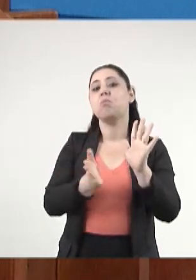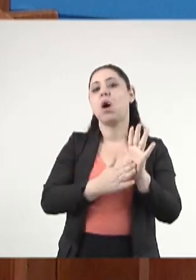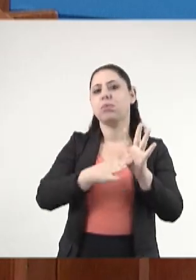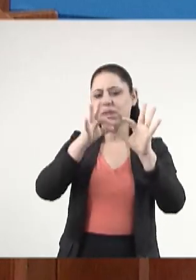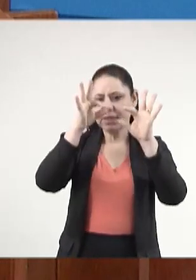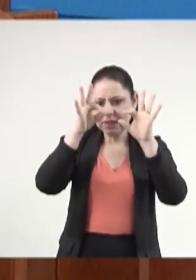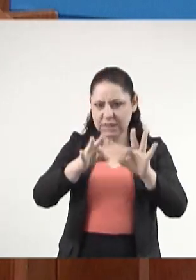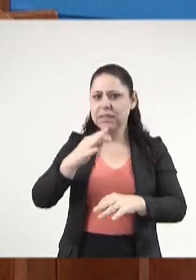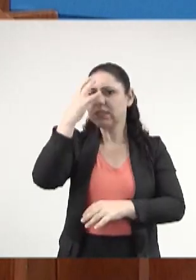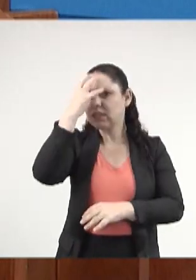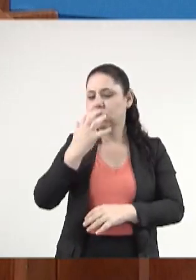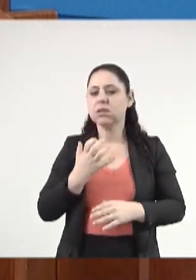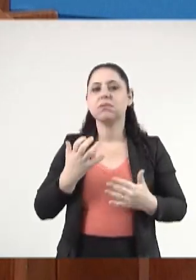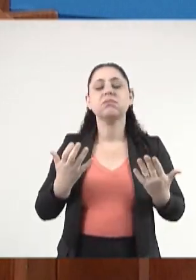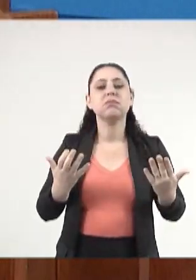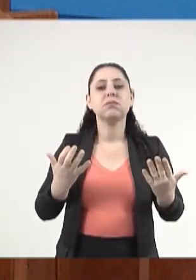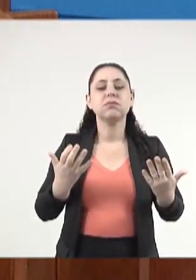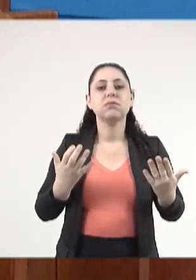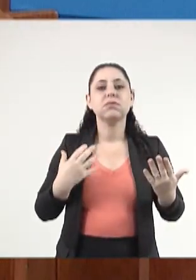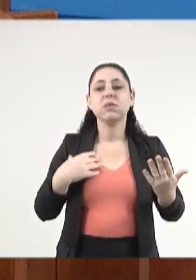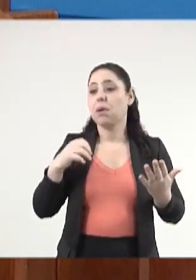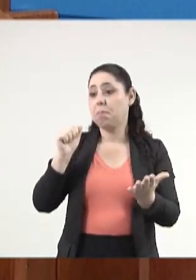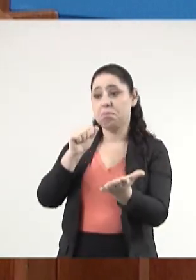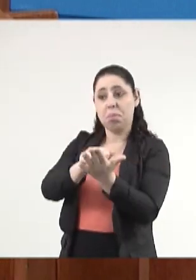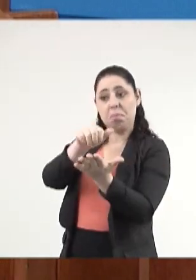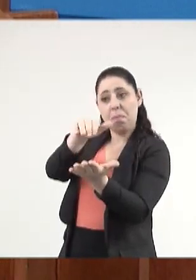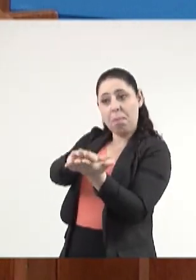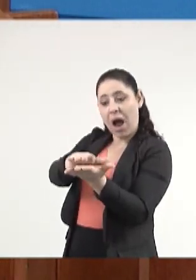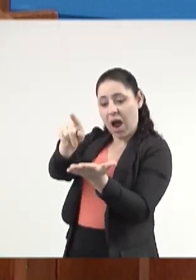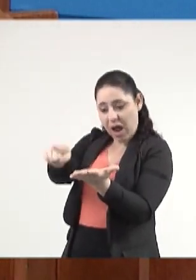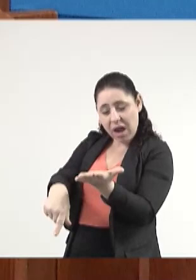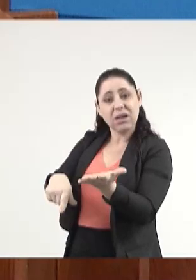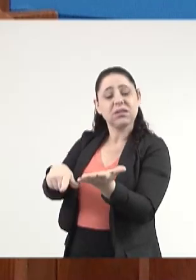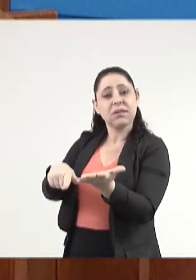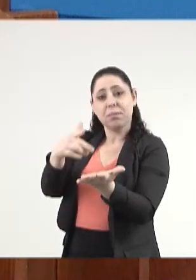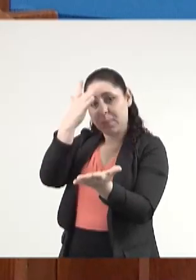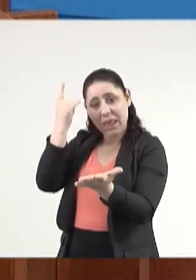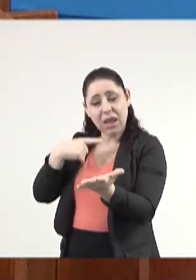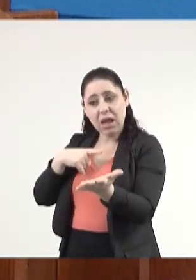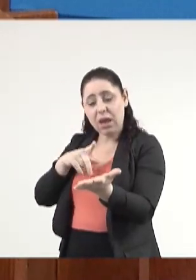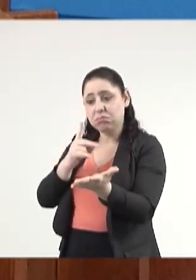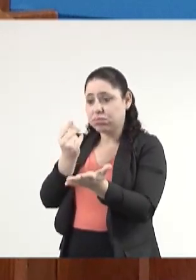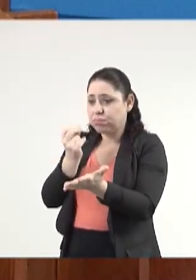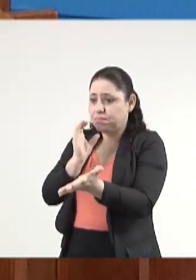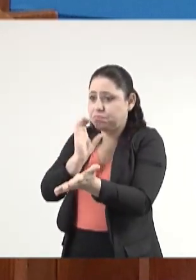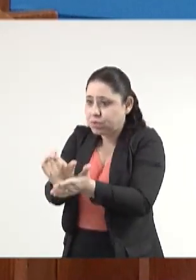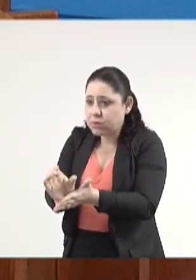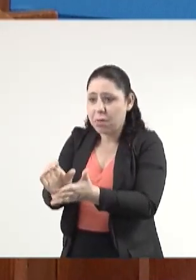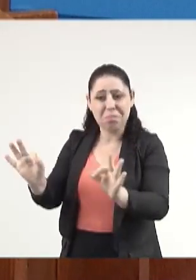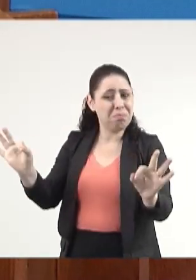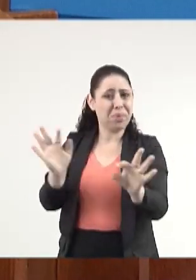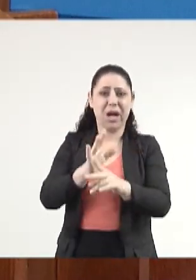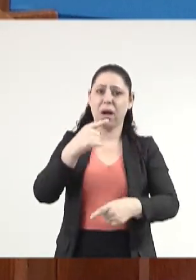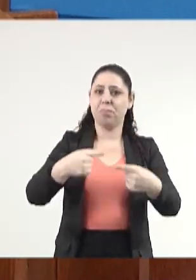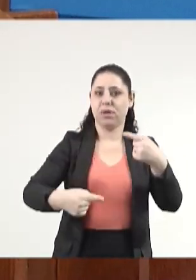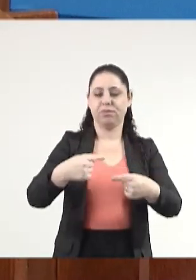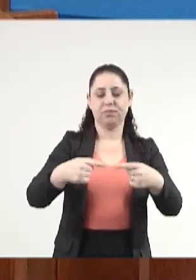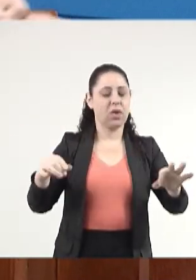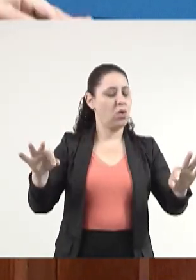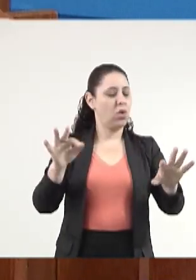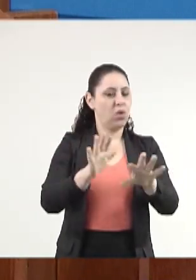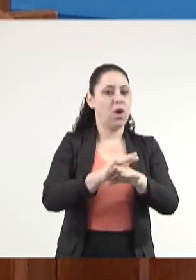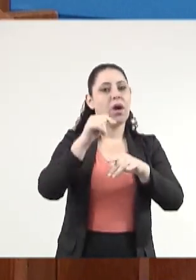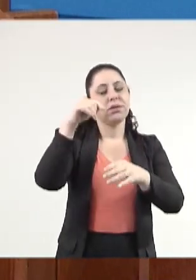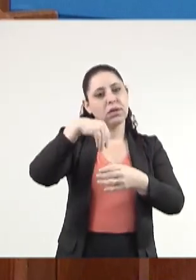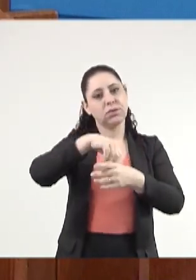proposta concreta de indenização desses proprietários para acabar com esse bang-bang aqui